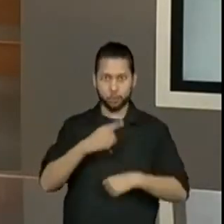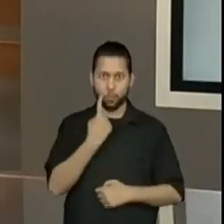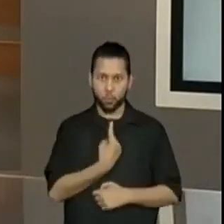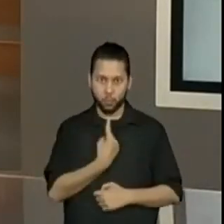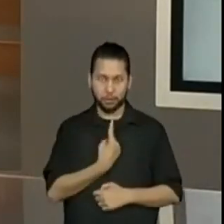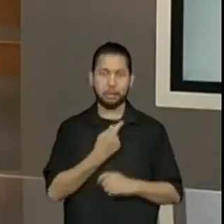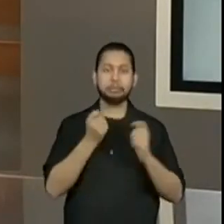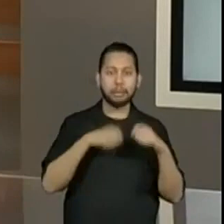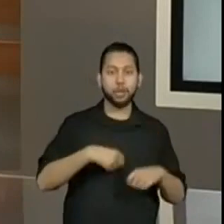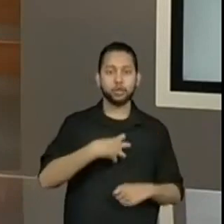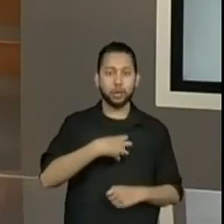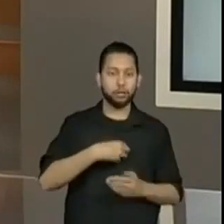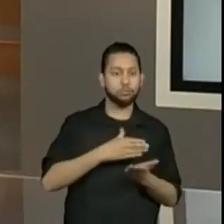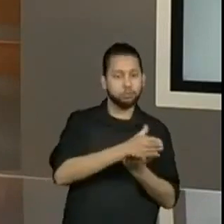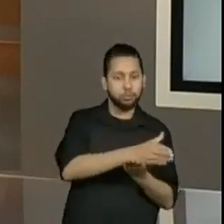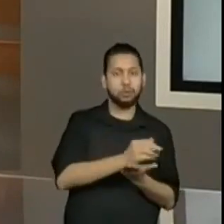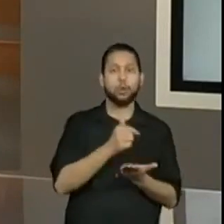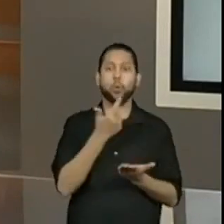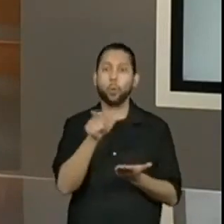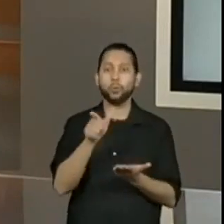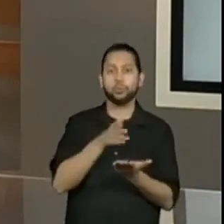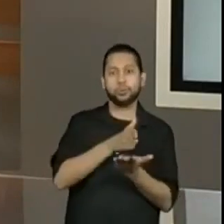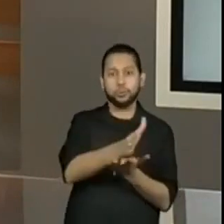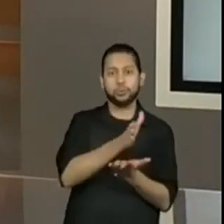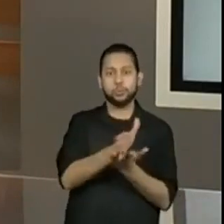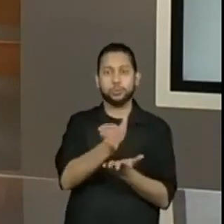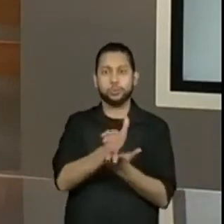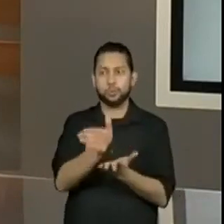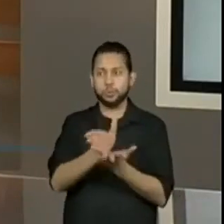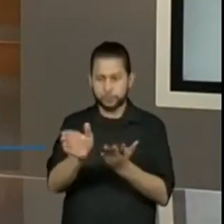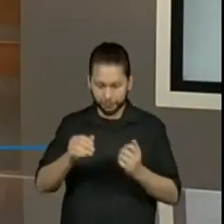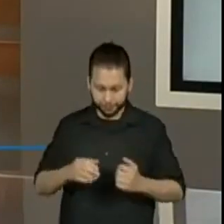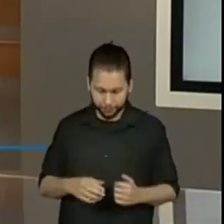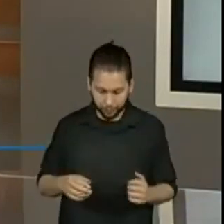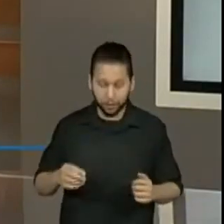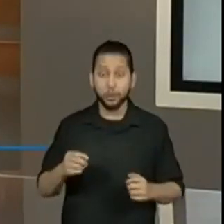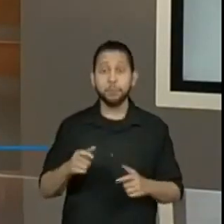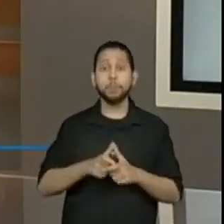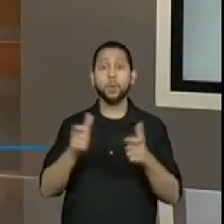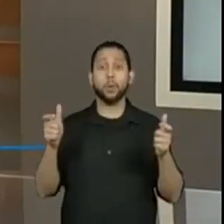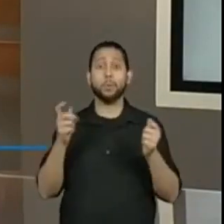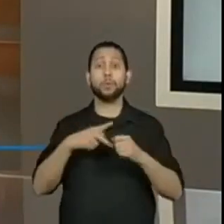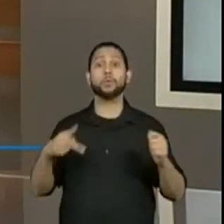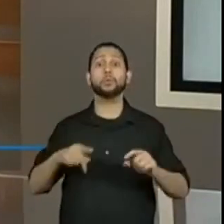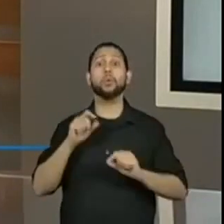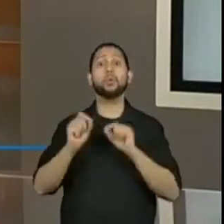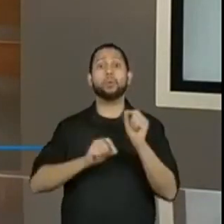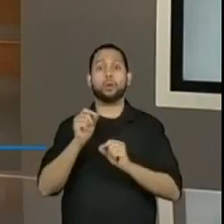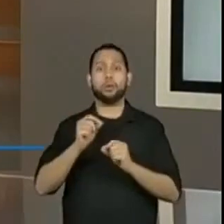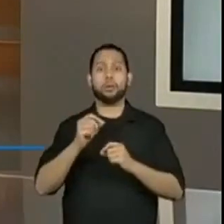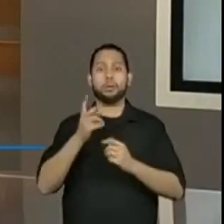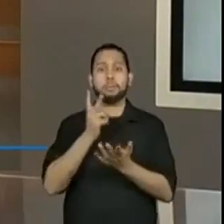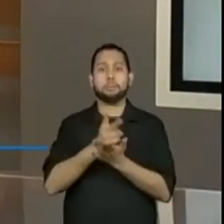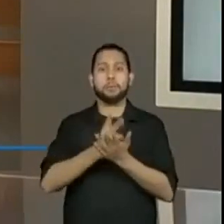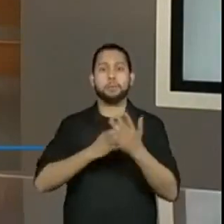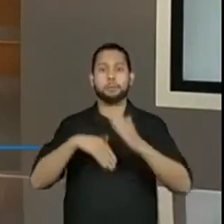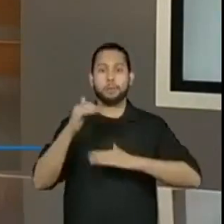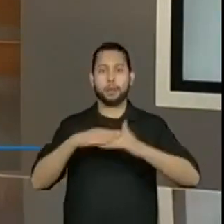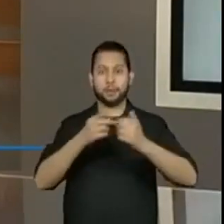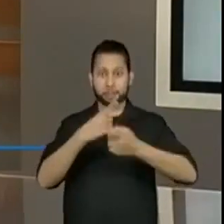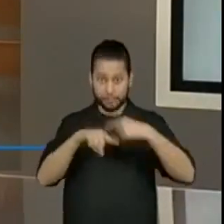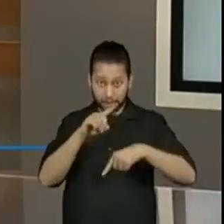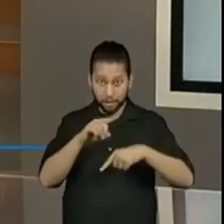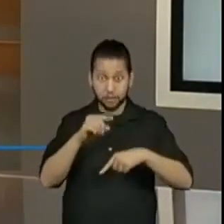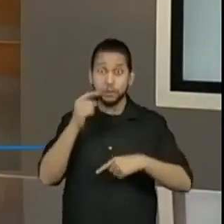é o mais interessante aqui no nosso centro de mídias. Os professores, vários professores, às vezes trabalham uma mesma habilidade e você consegue ver